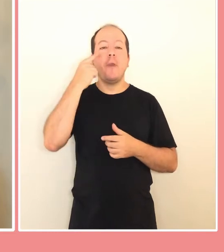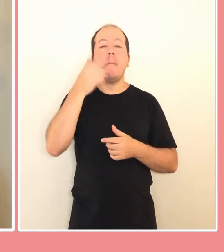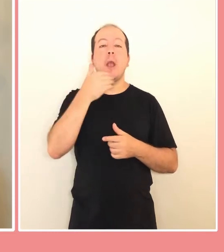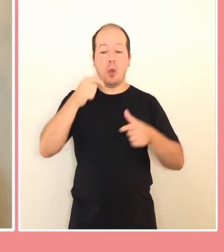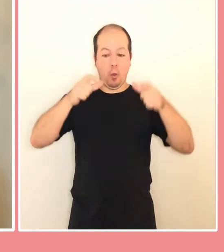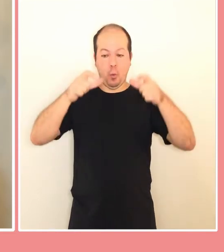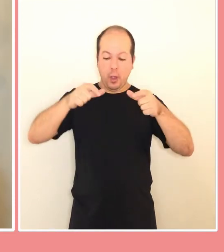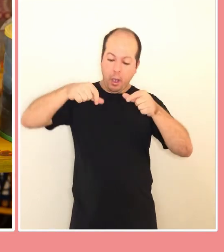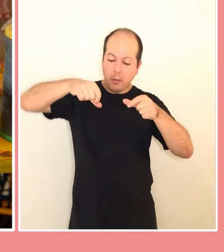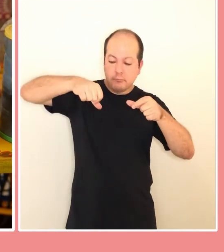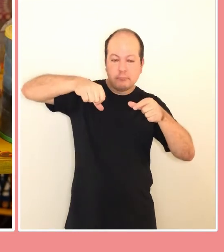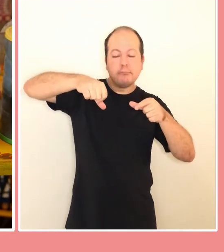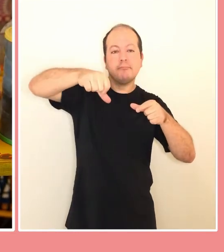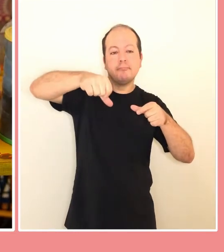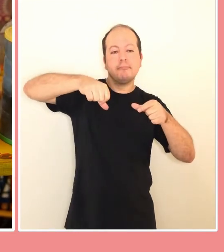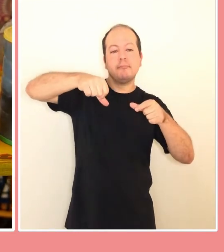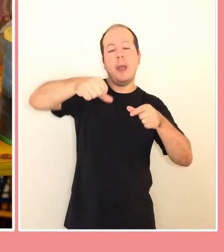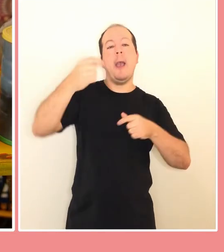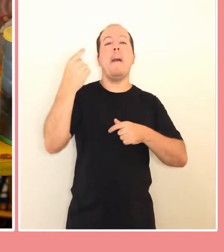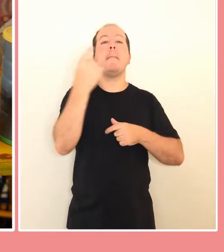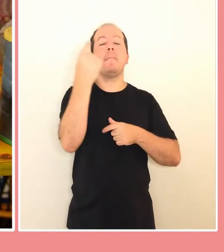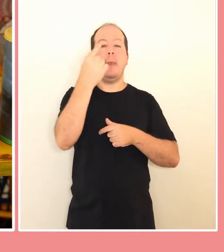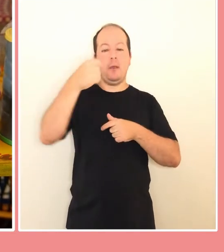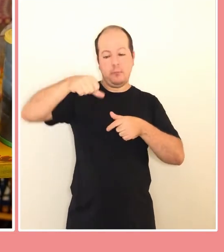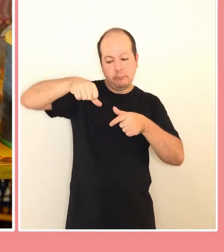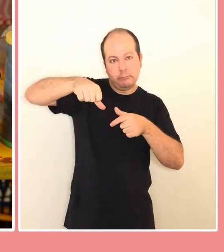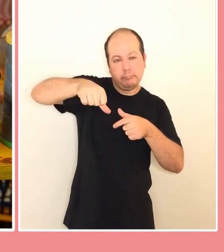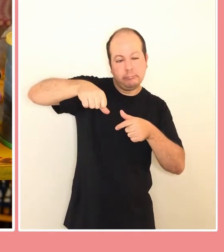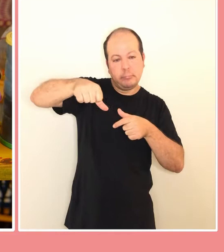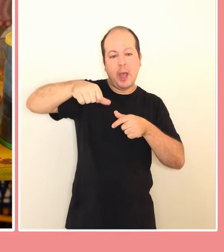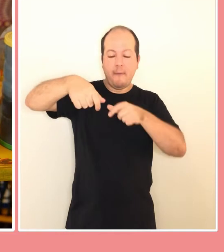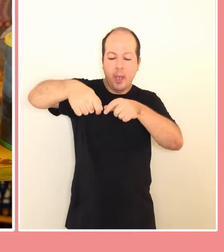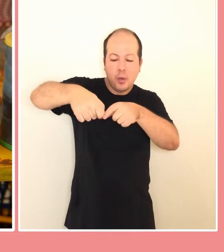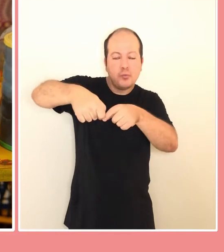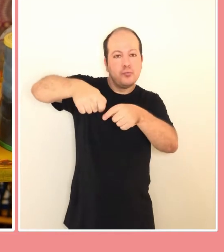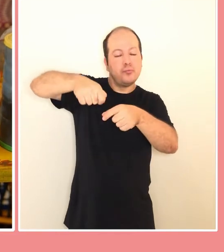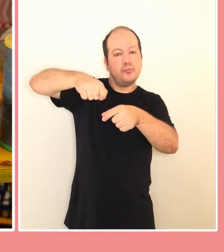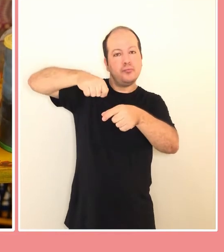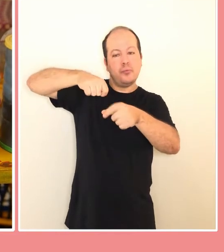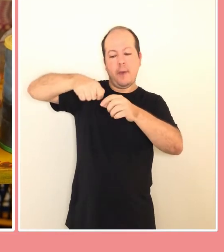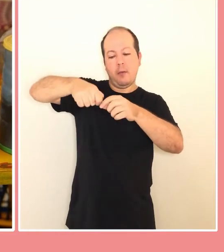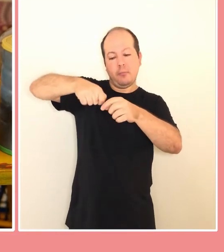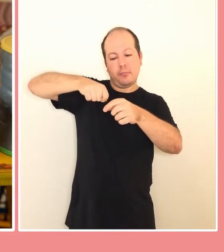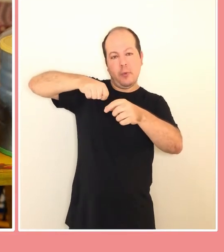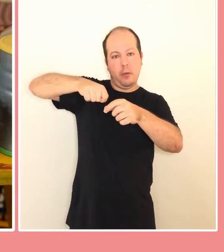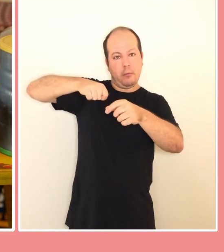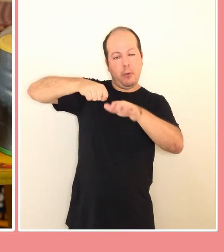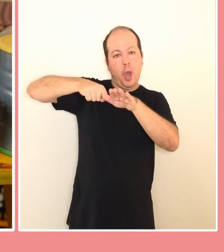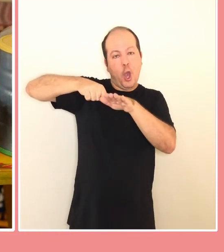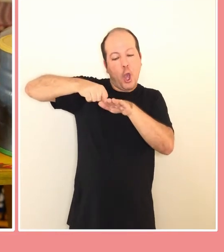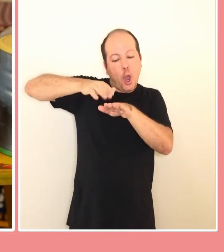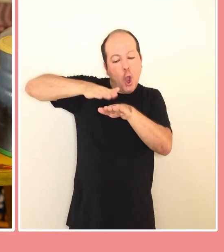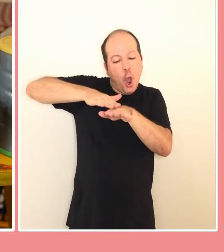e colocamos primeiramente esta pontinha aqui e vamos tirando a outra parte,